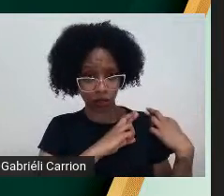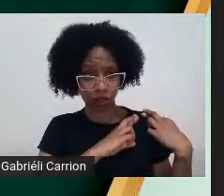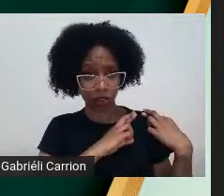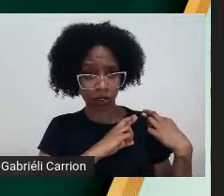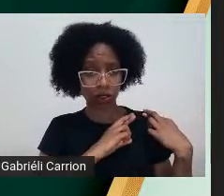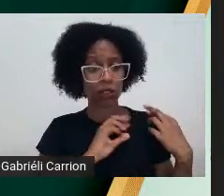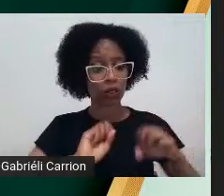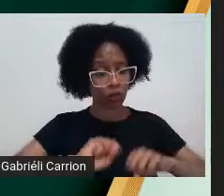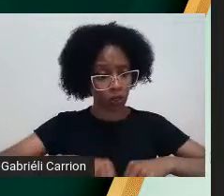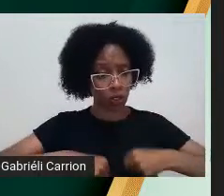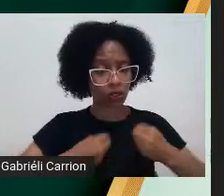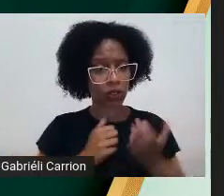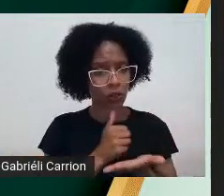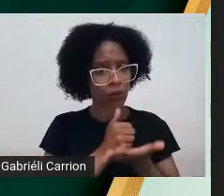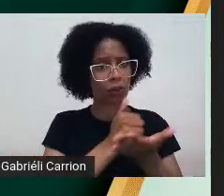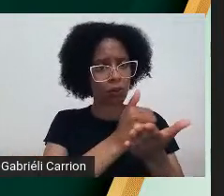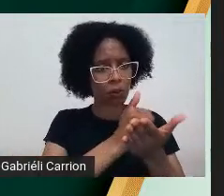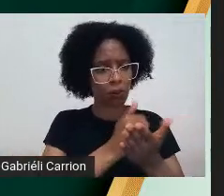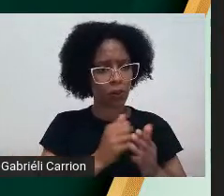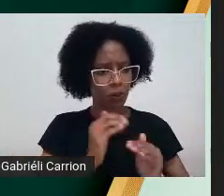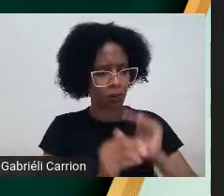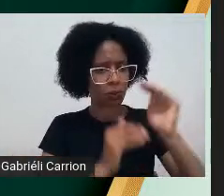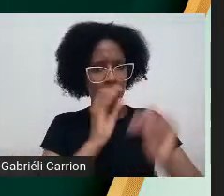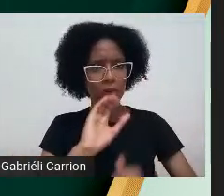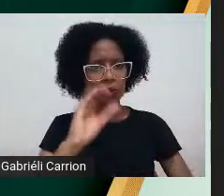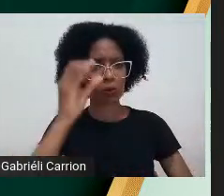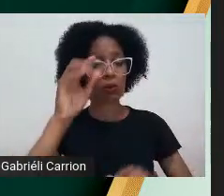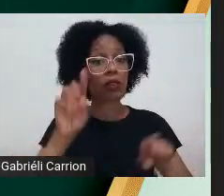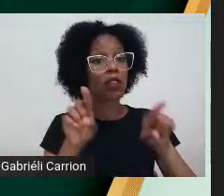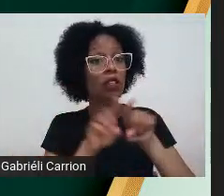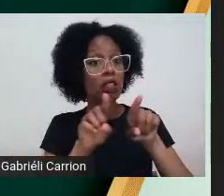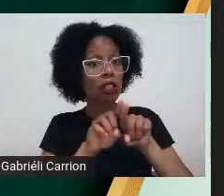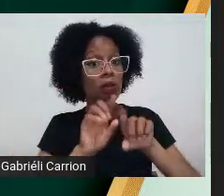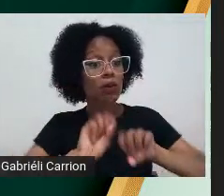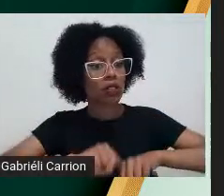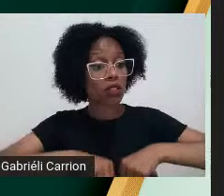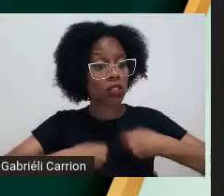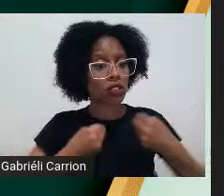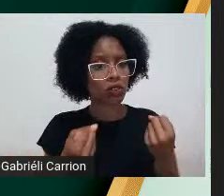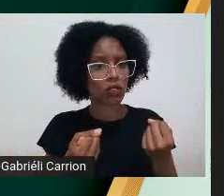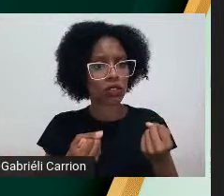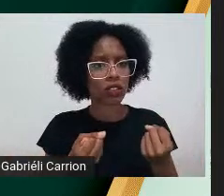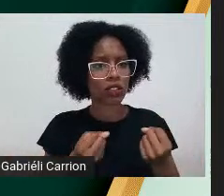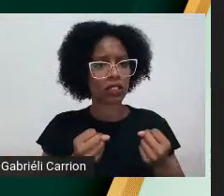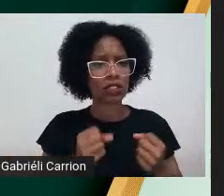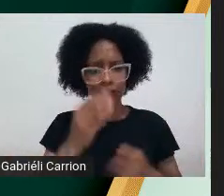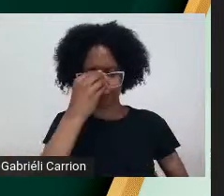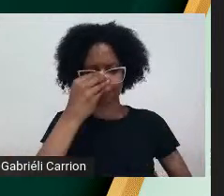cooperar sempre para o desenvolvimento da ciência e fazer tudo quanto em mim couber pela grandeza